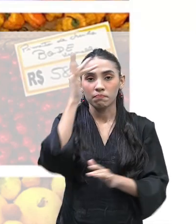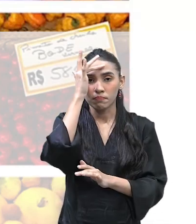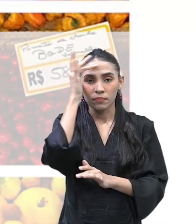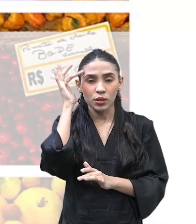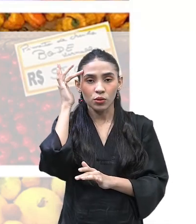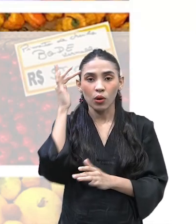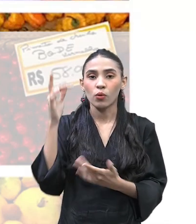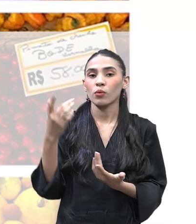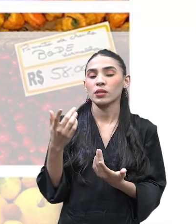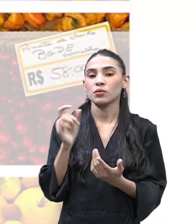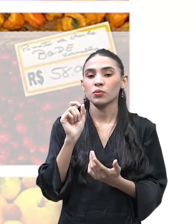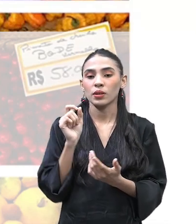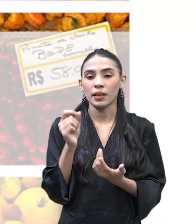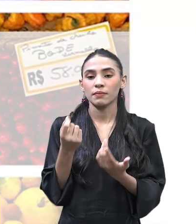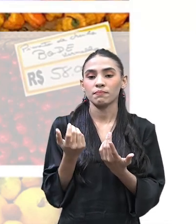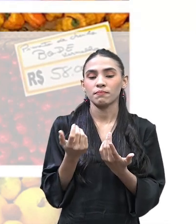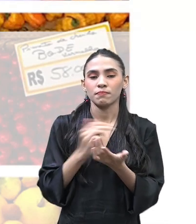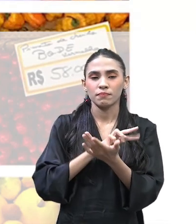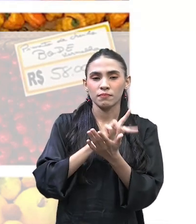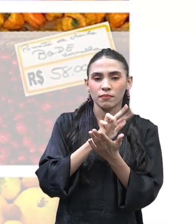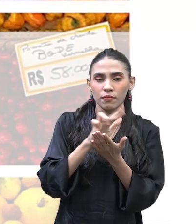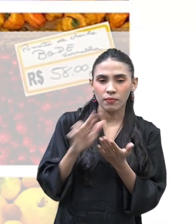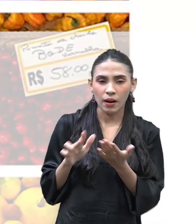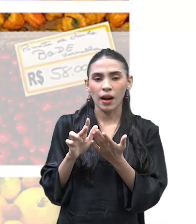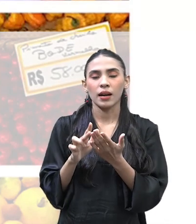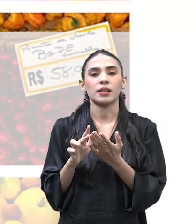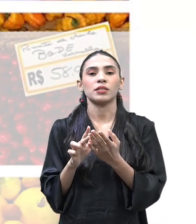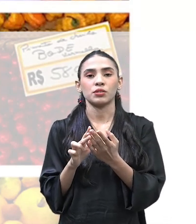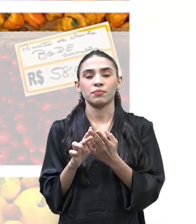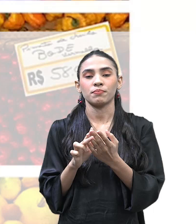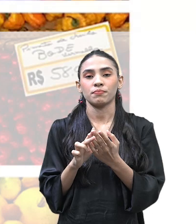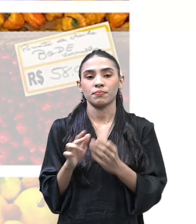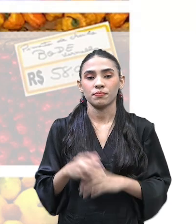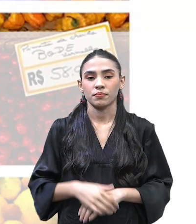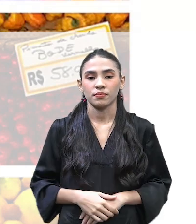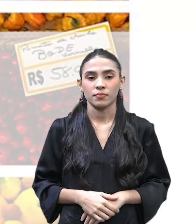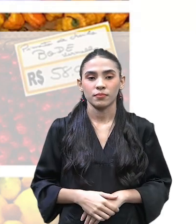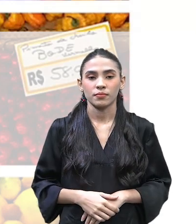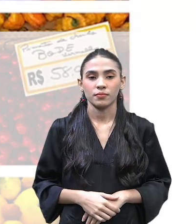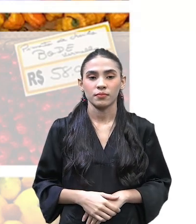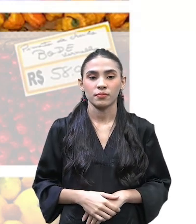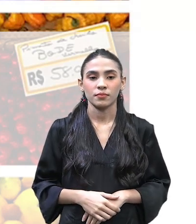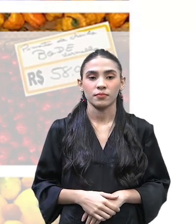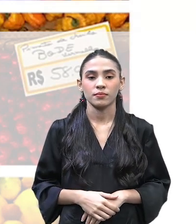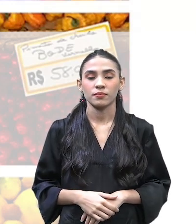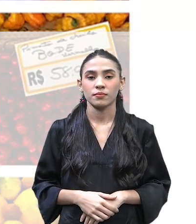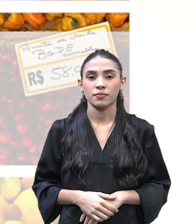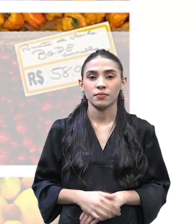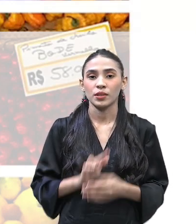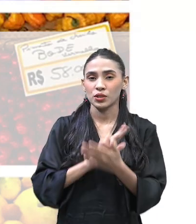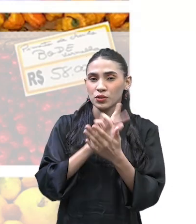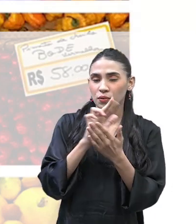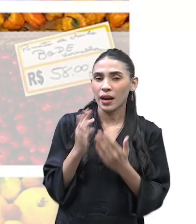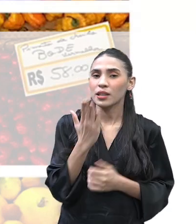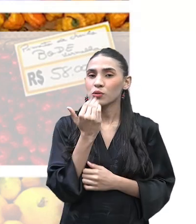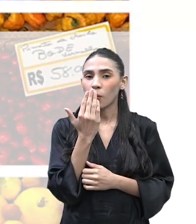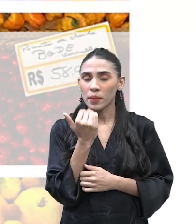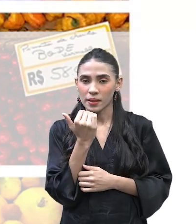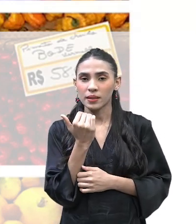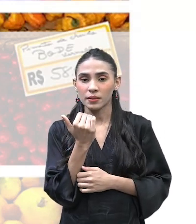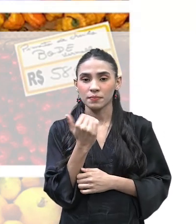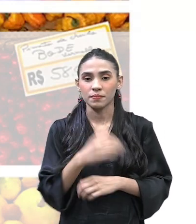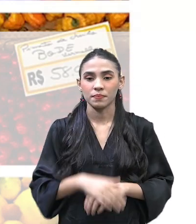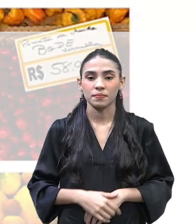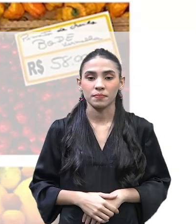para as suas receitas. Todas elas sem distinção, do hambúrguer ao risoto, né? Que aí é uma coisa